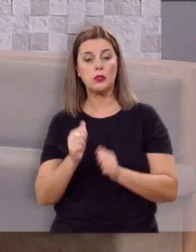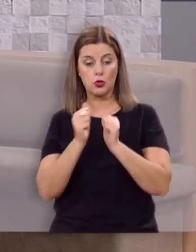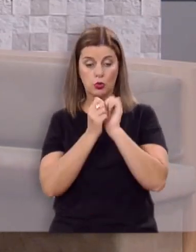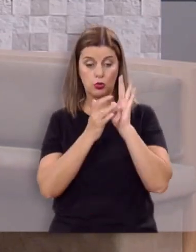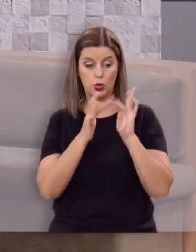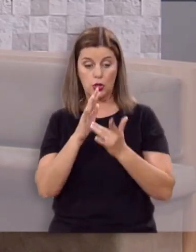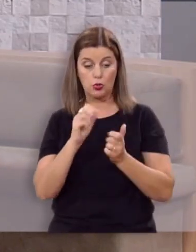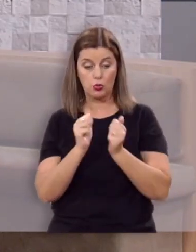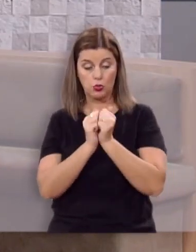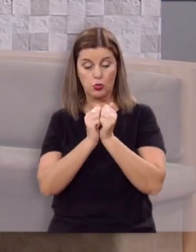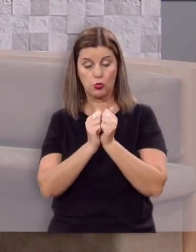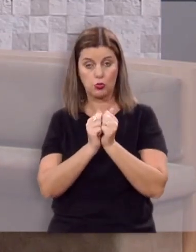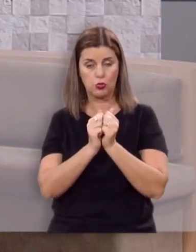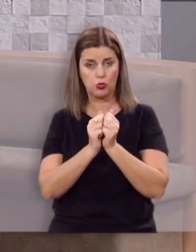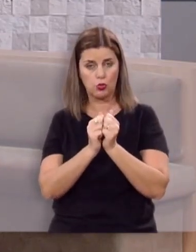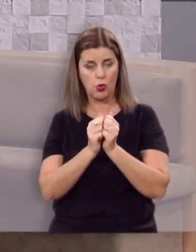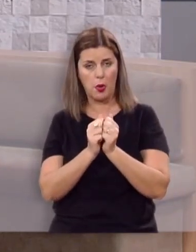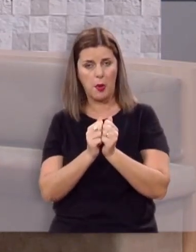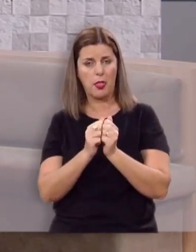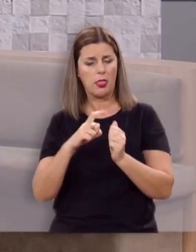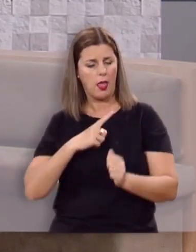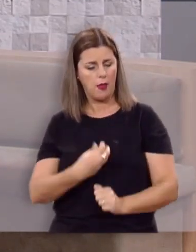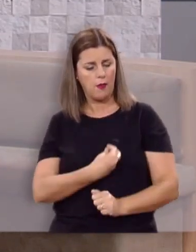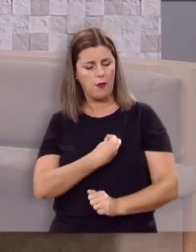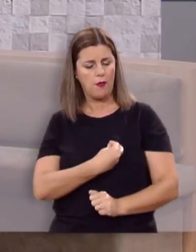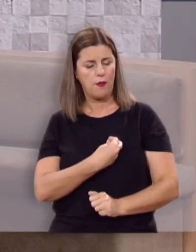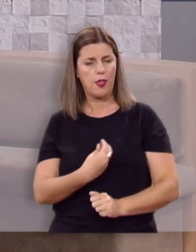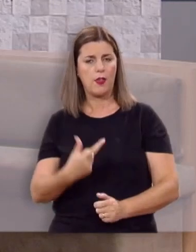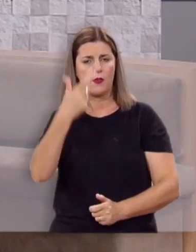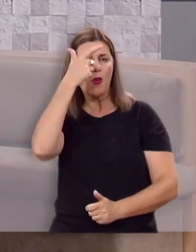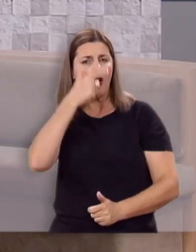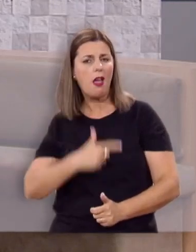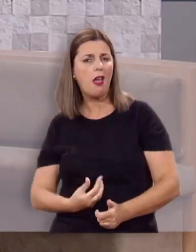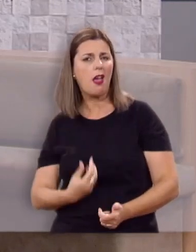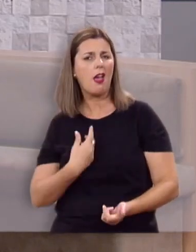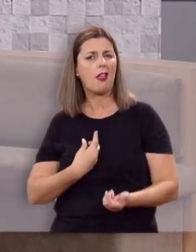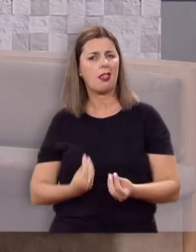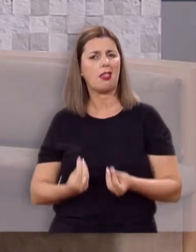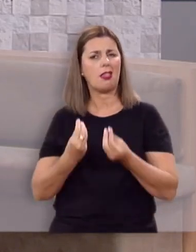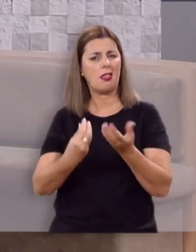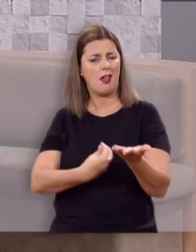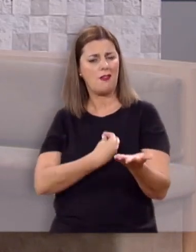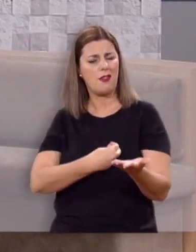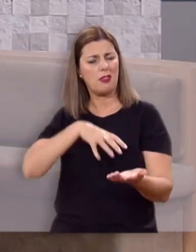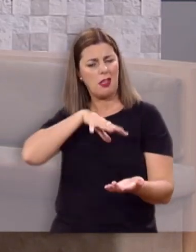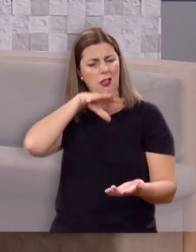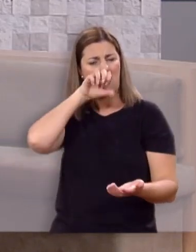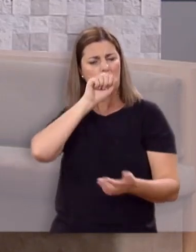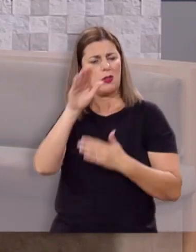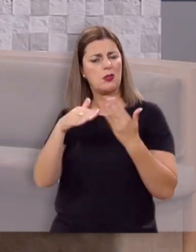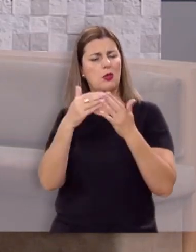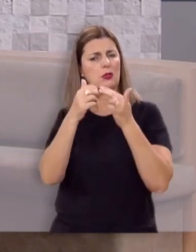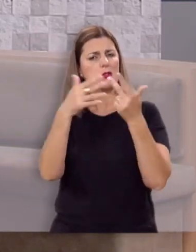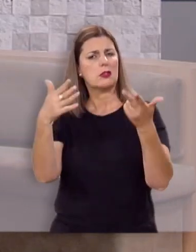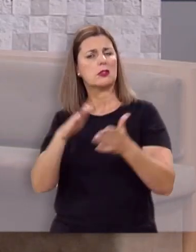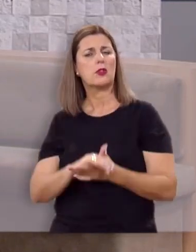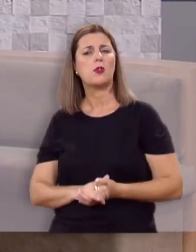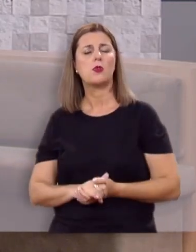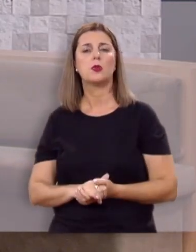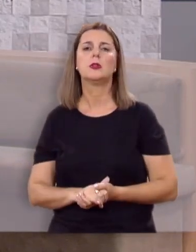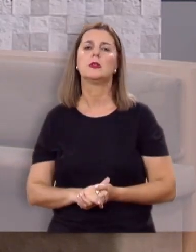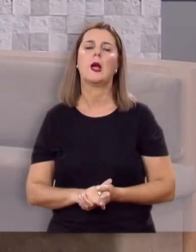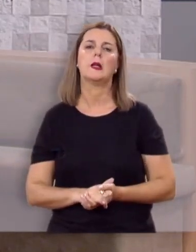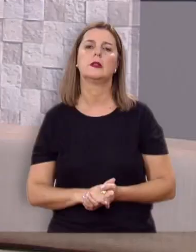mundo. Nele vivemos, nos movemos e existimos. Ele quem nos dá a vida, a respiração e tudo mais.